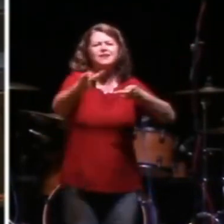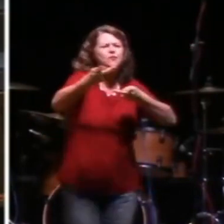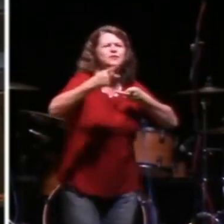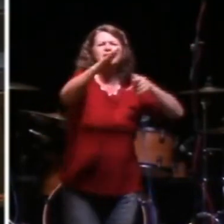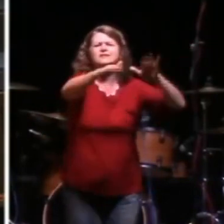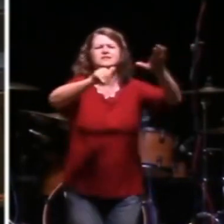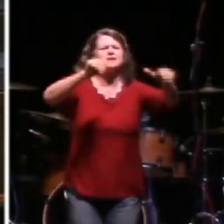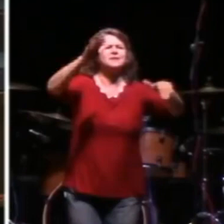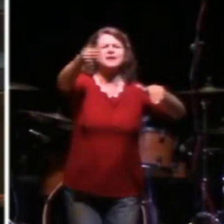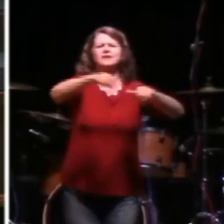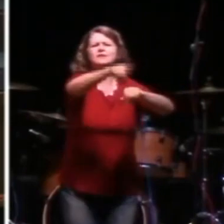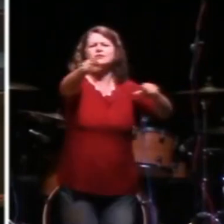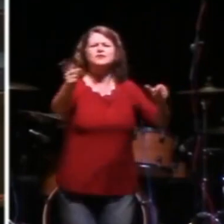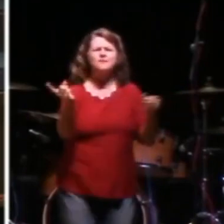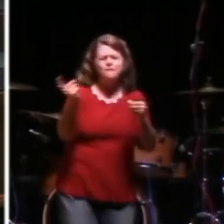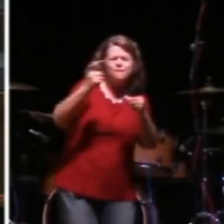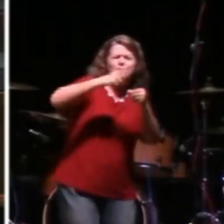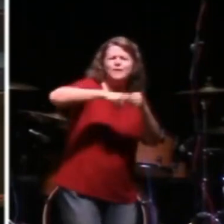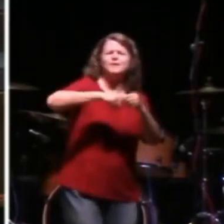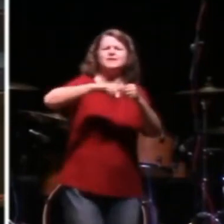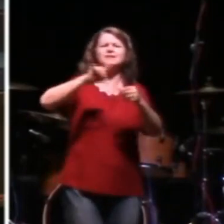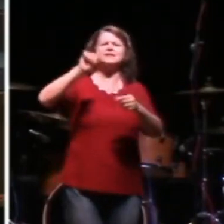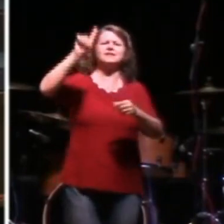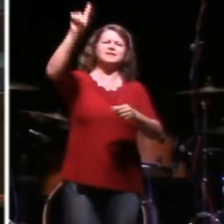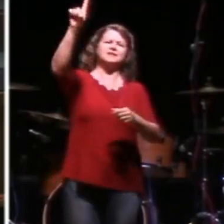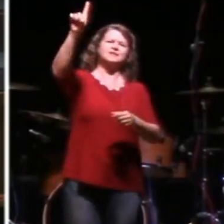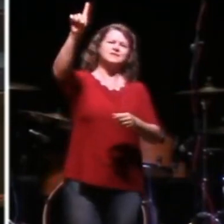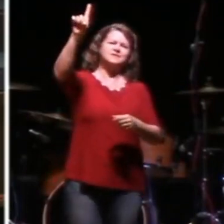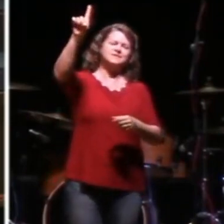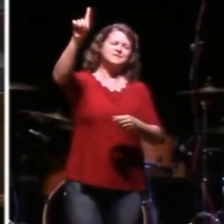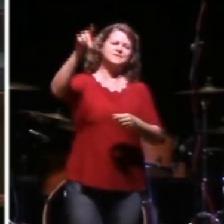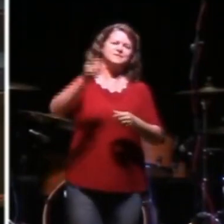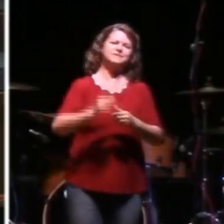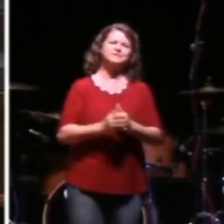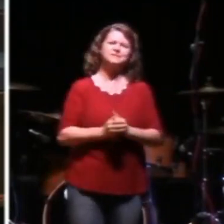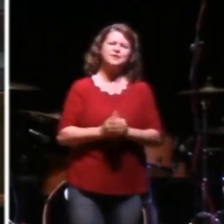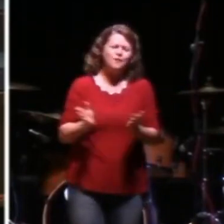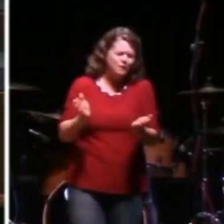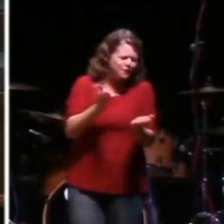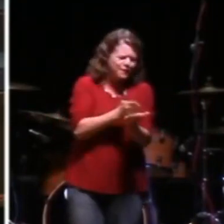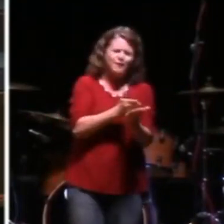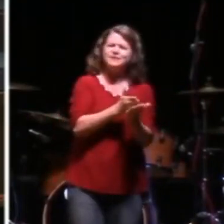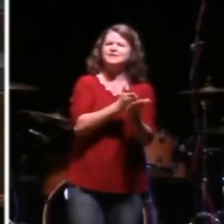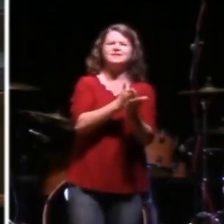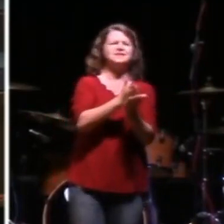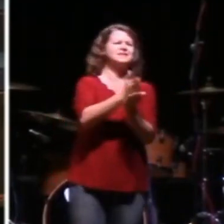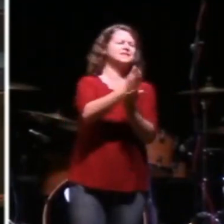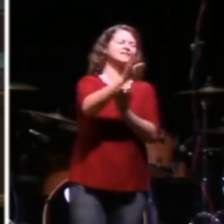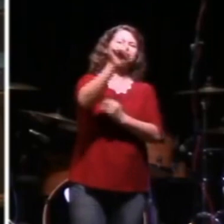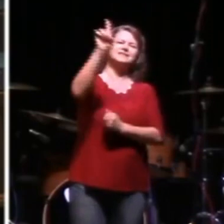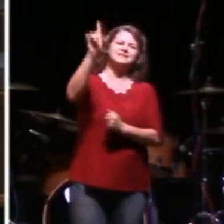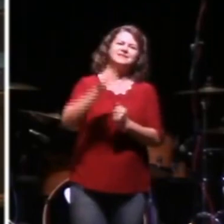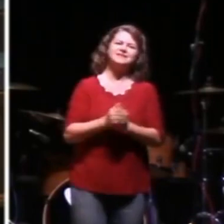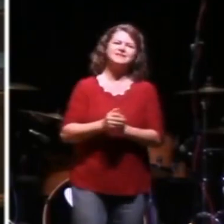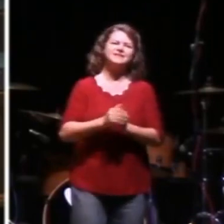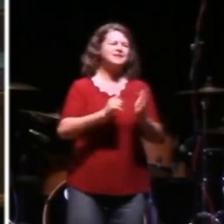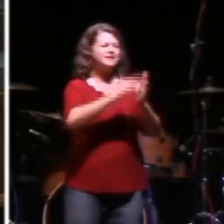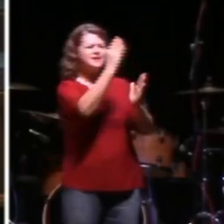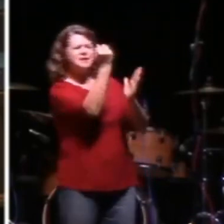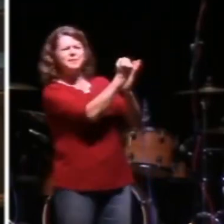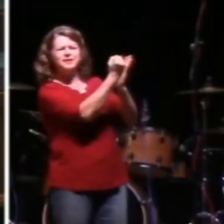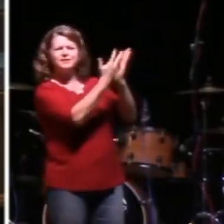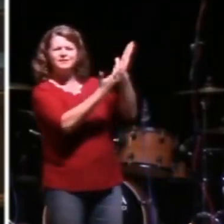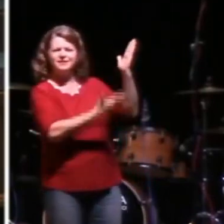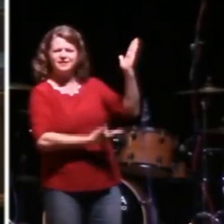convidado para você fazer uma aliança com deus e a páscoa fala sobre juízo